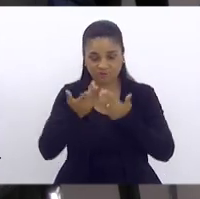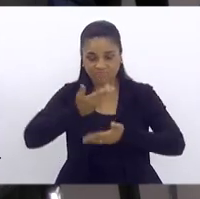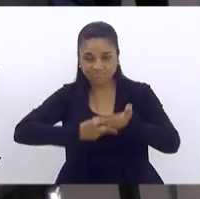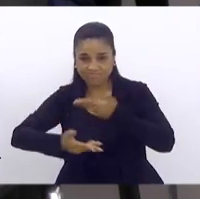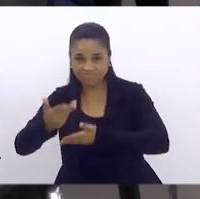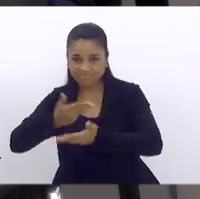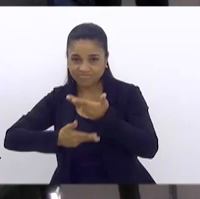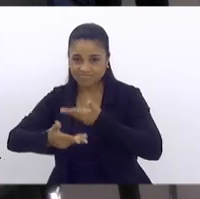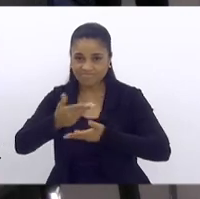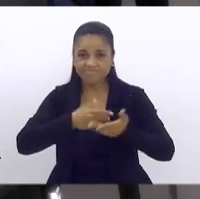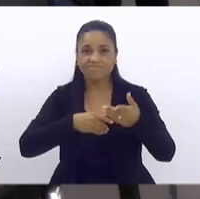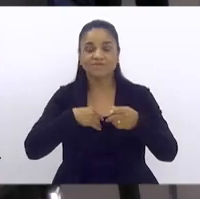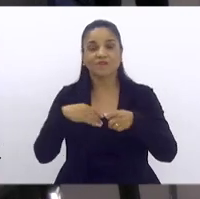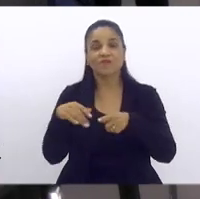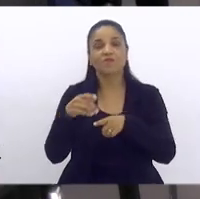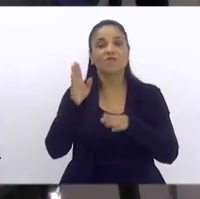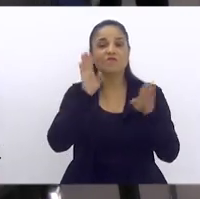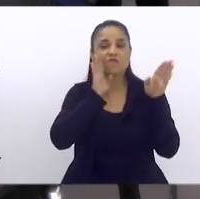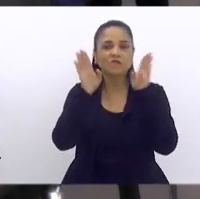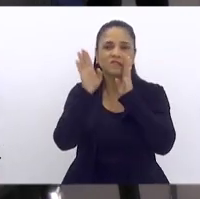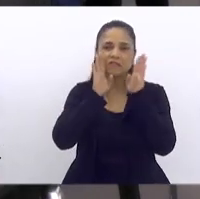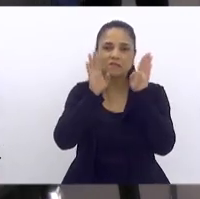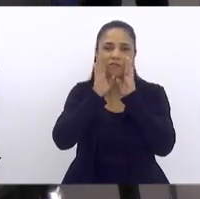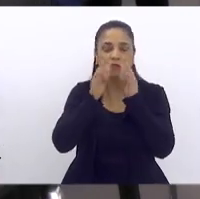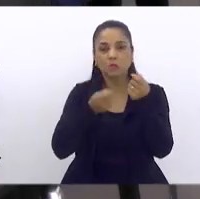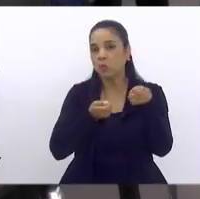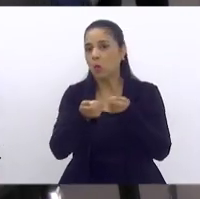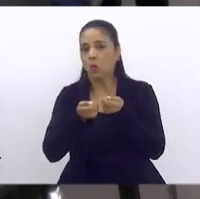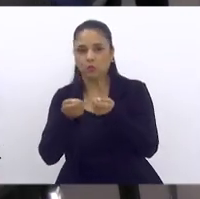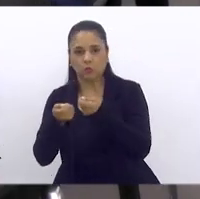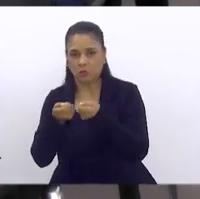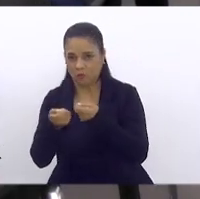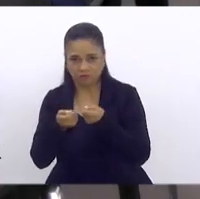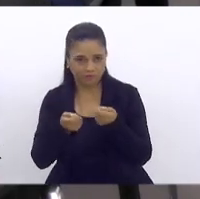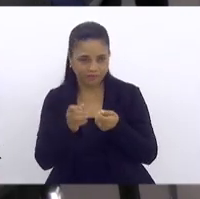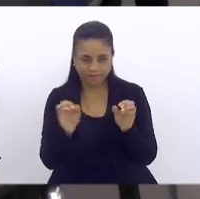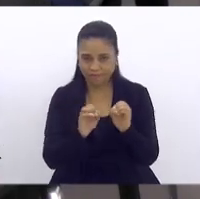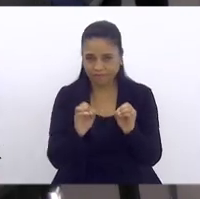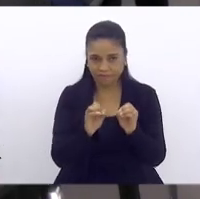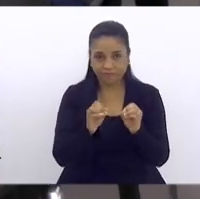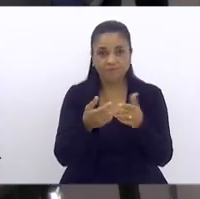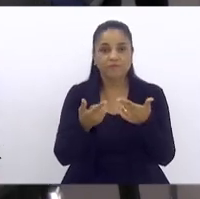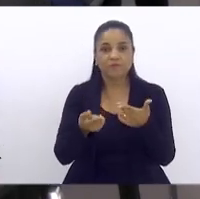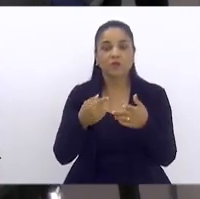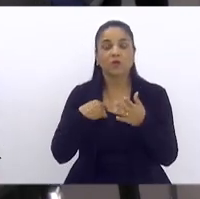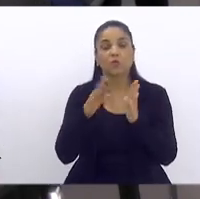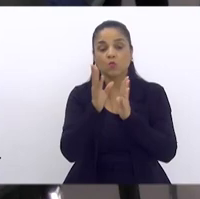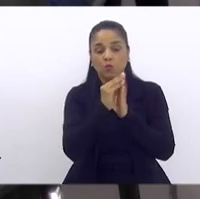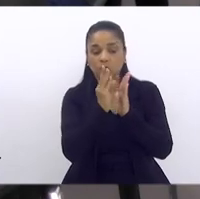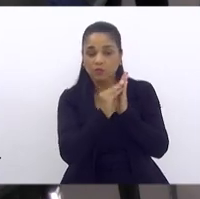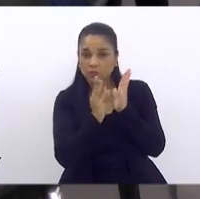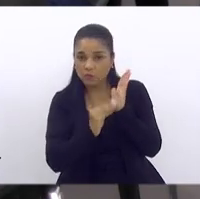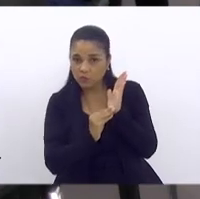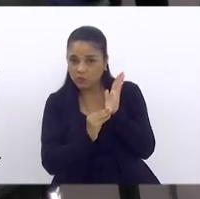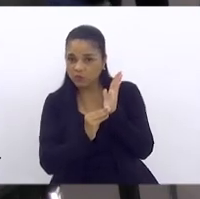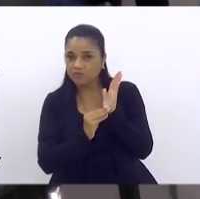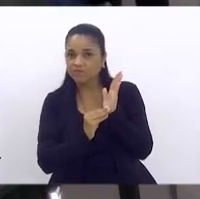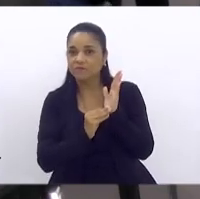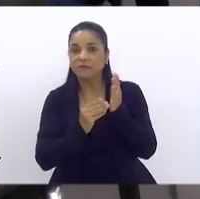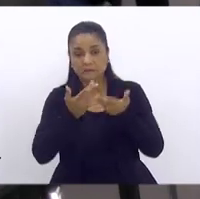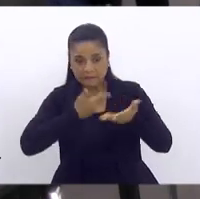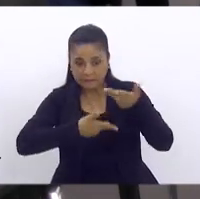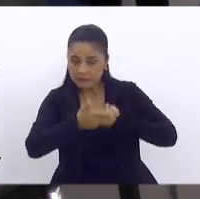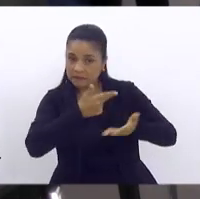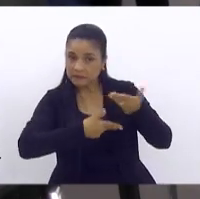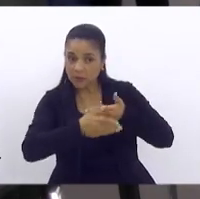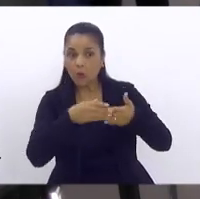e aí o Facebook acaba não fazendo essa moderação no sentido de identificar que, embora aquele conteúdo tenha tido bastante interação, se